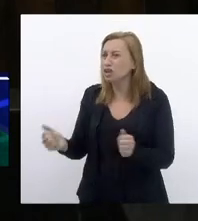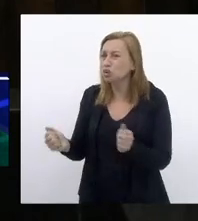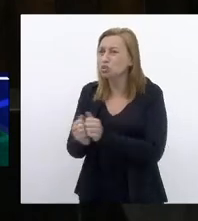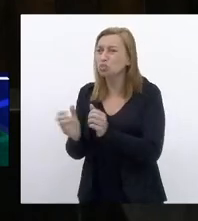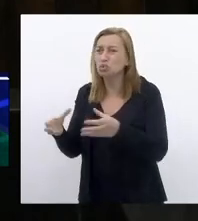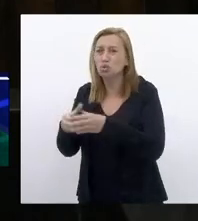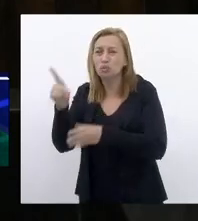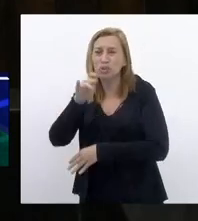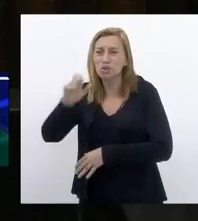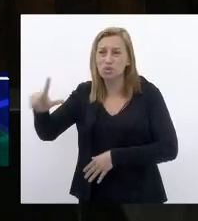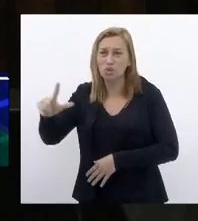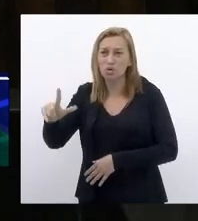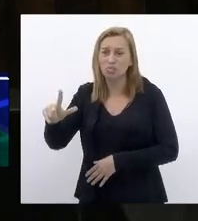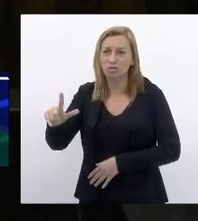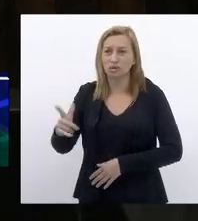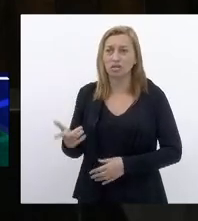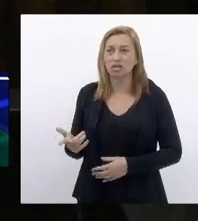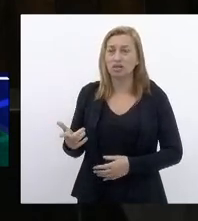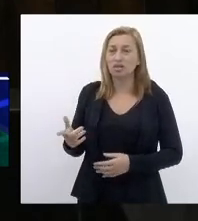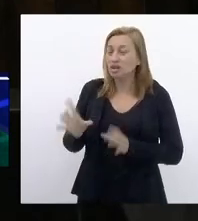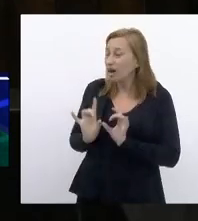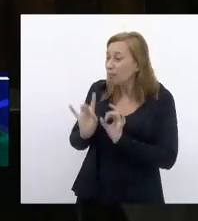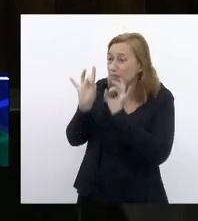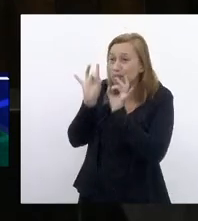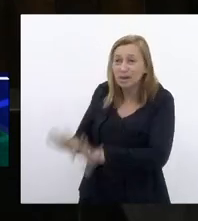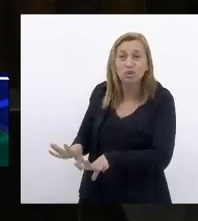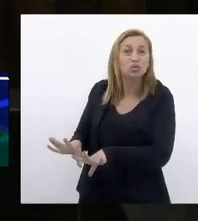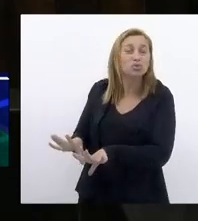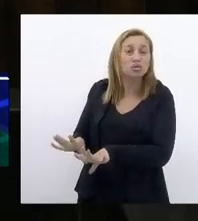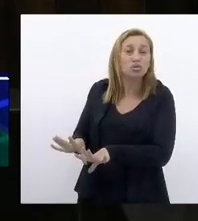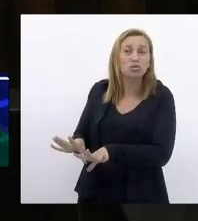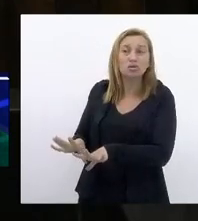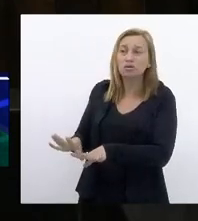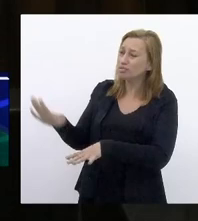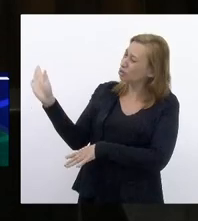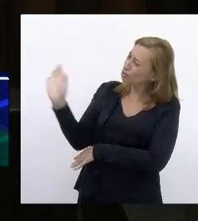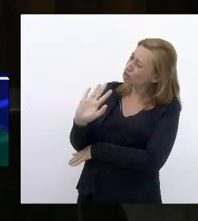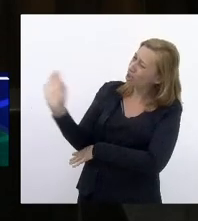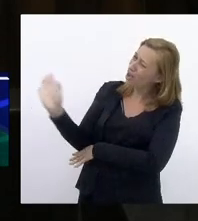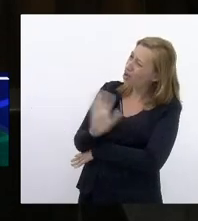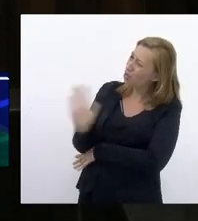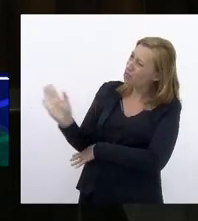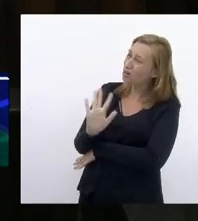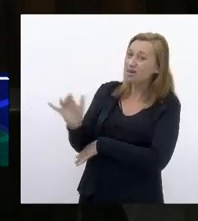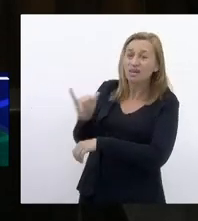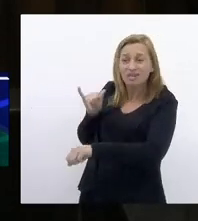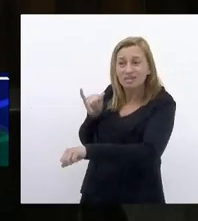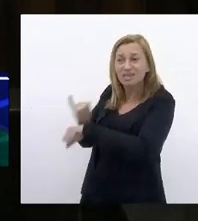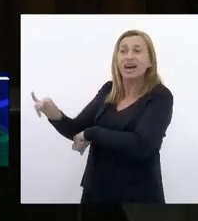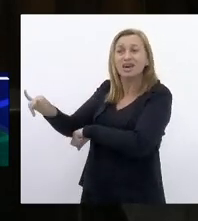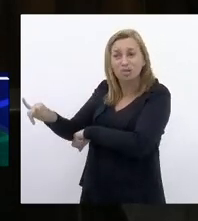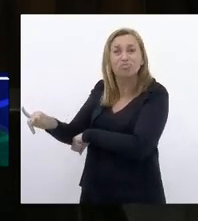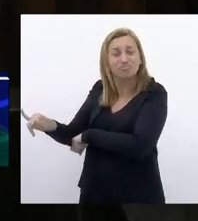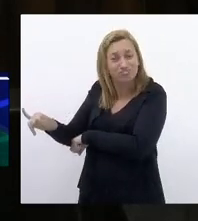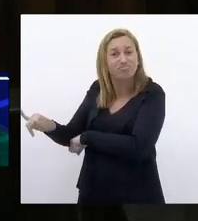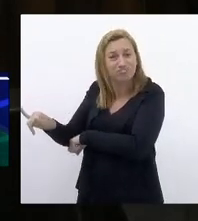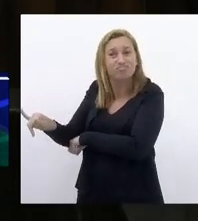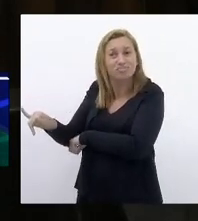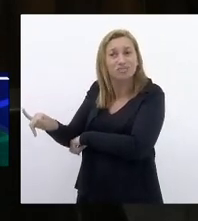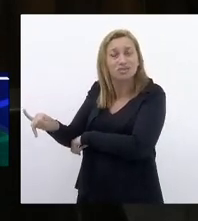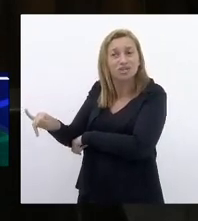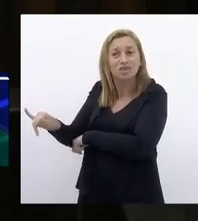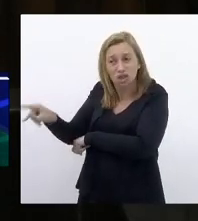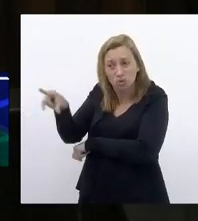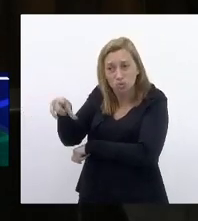esquerda e deixou o PSOL a ver navios. Traiu o partido que o